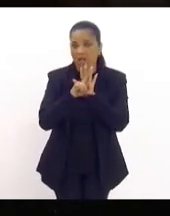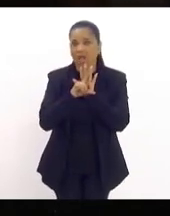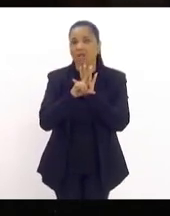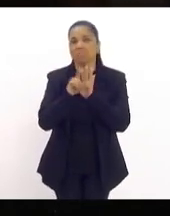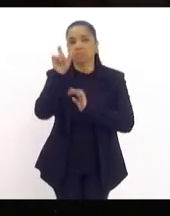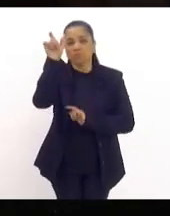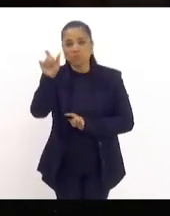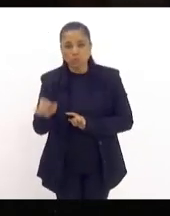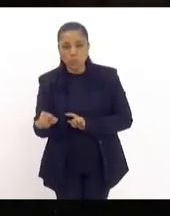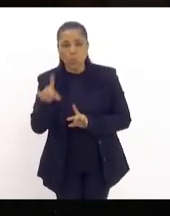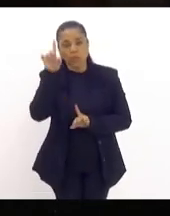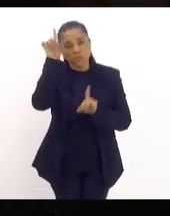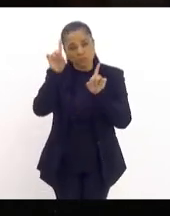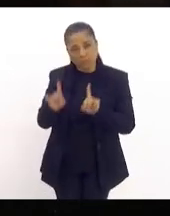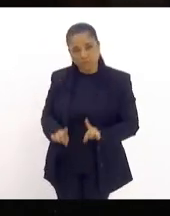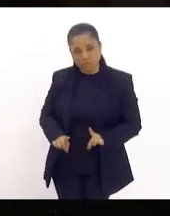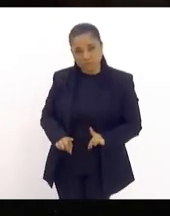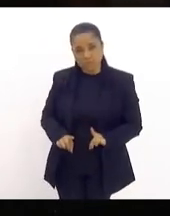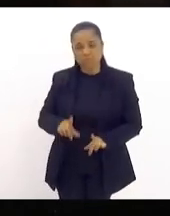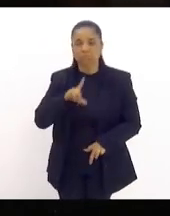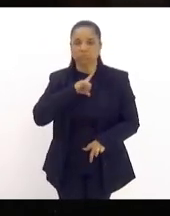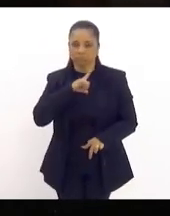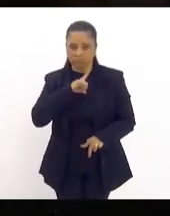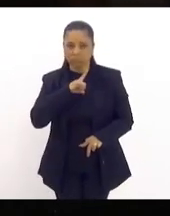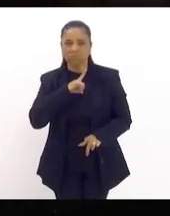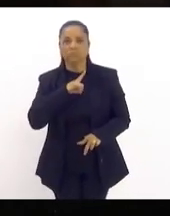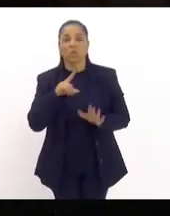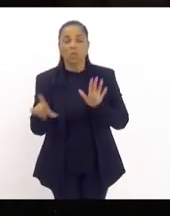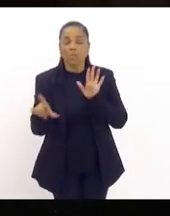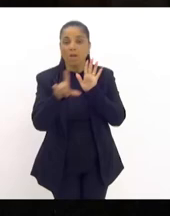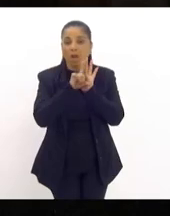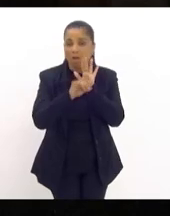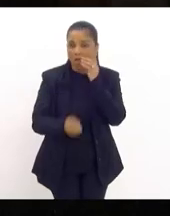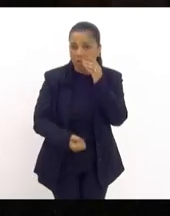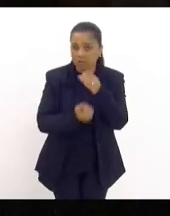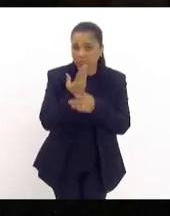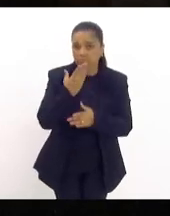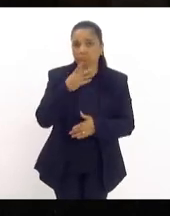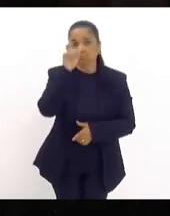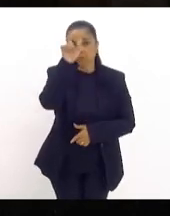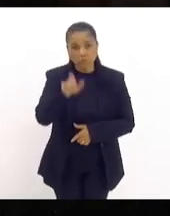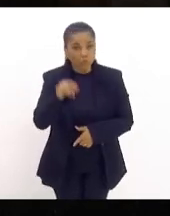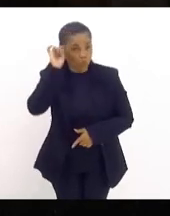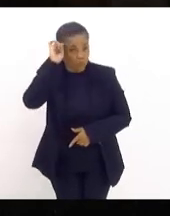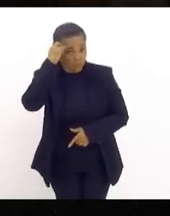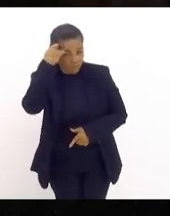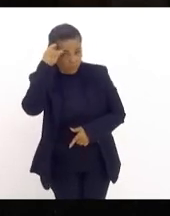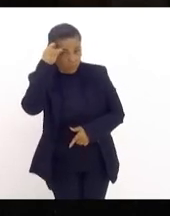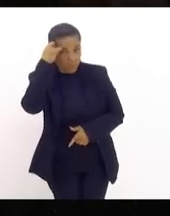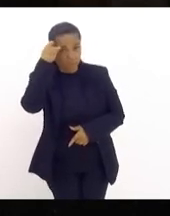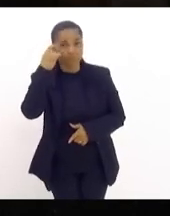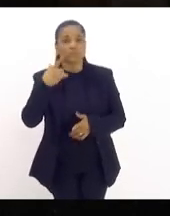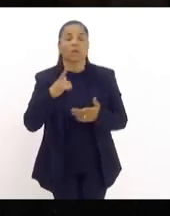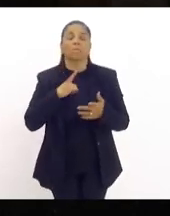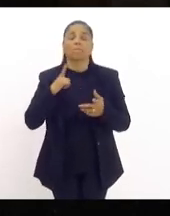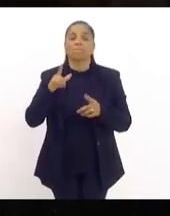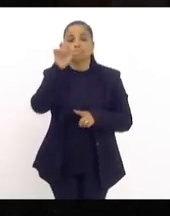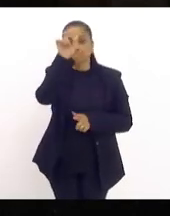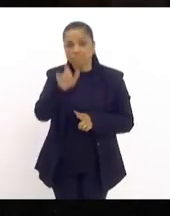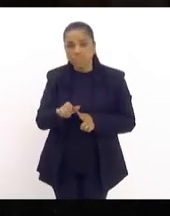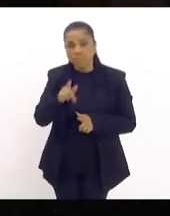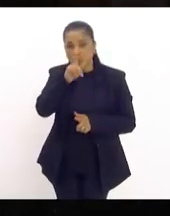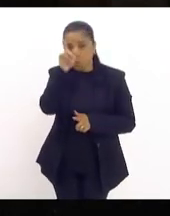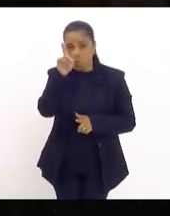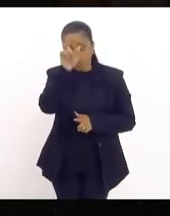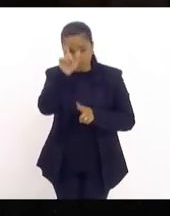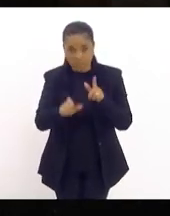as pessoas com deficiência, uma lei que tenha um recorte para as pessoas negras, para as pessoas LGBTQIA+,